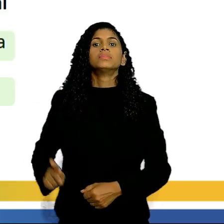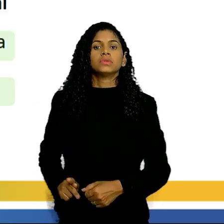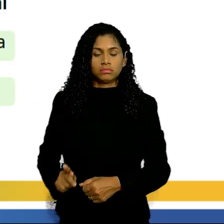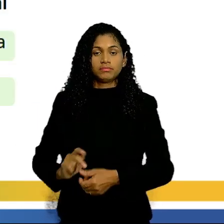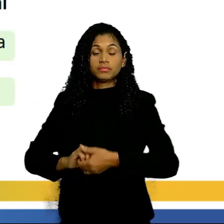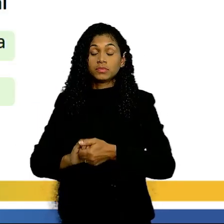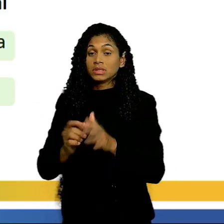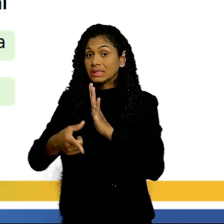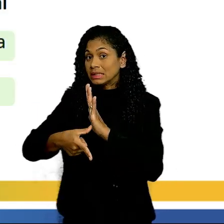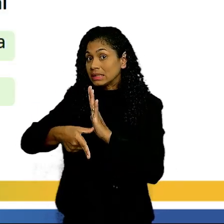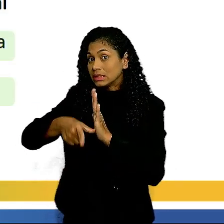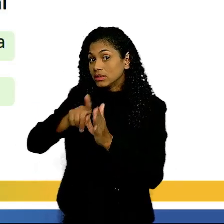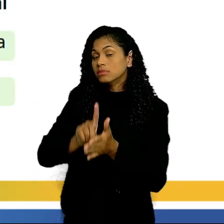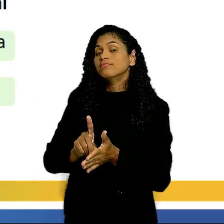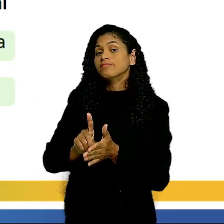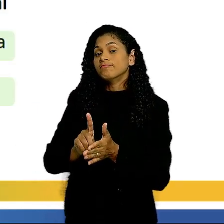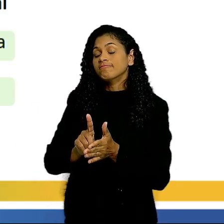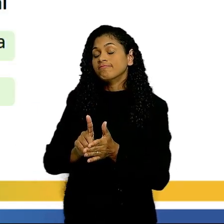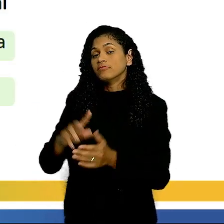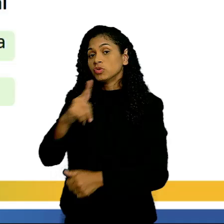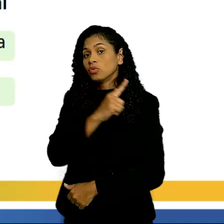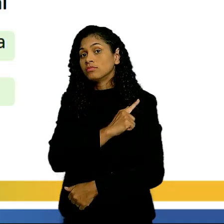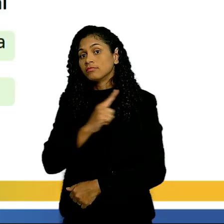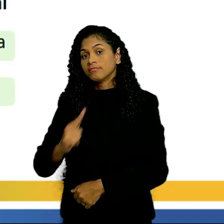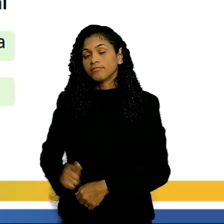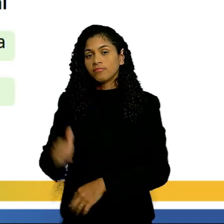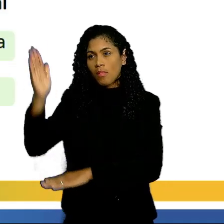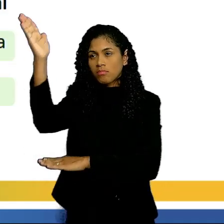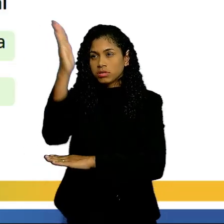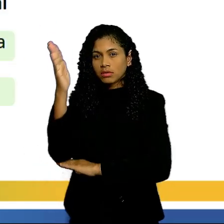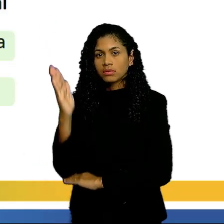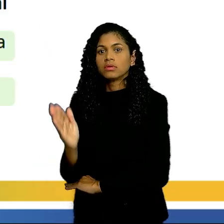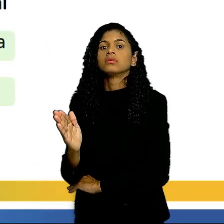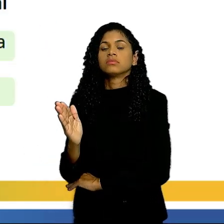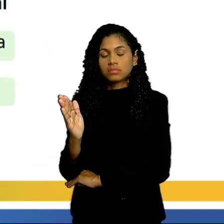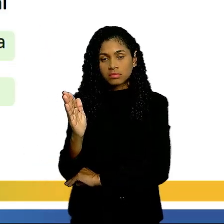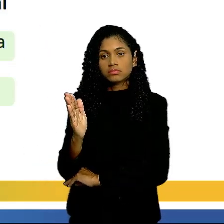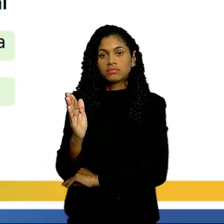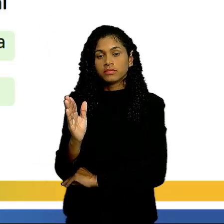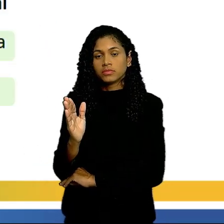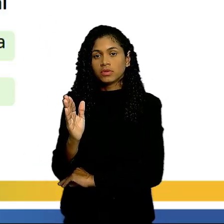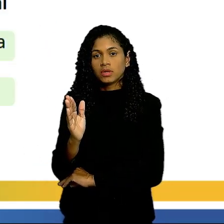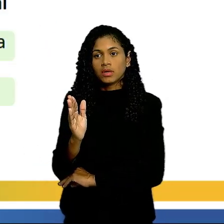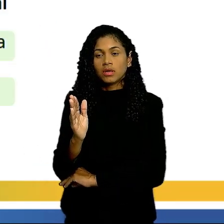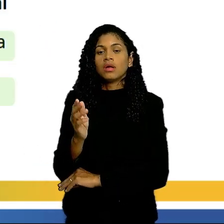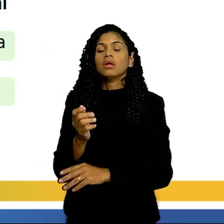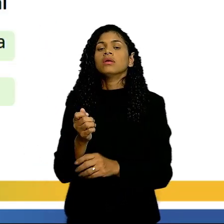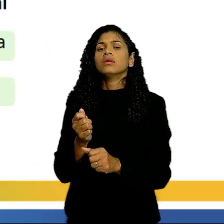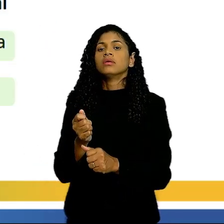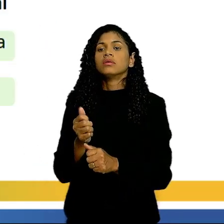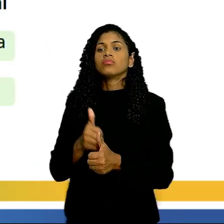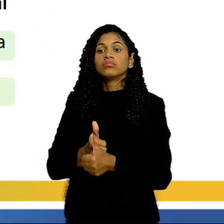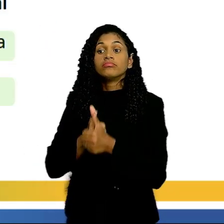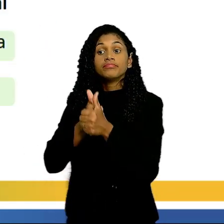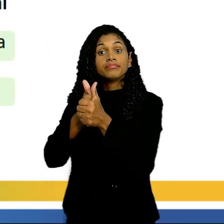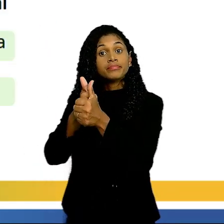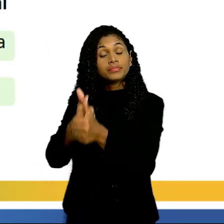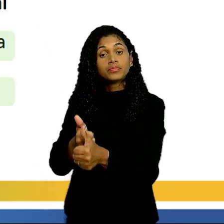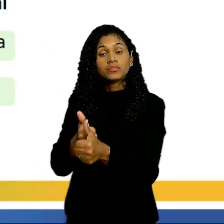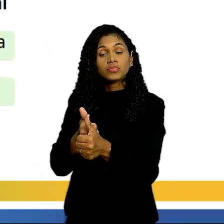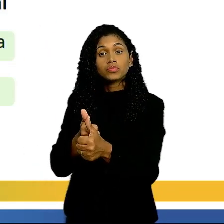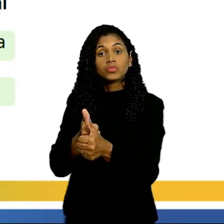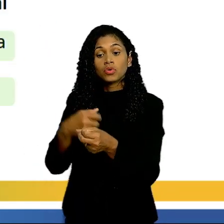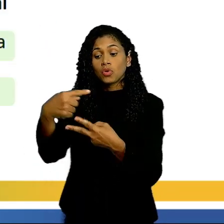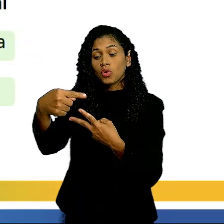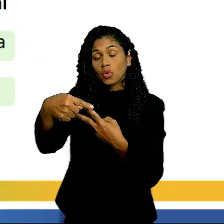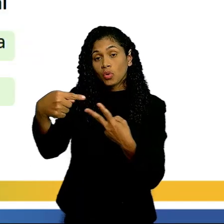antes de Vargas chegar ao poder, o governo brasileiro ele estava sendo dirigido por dois